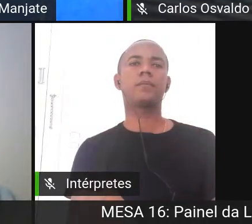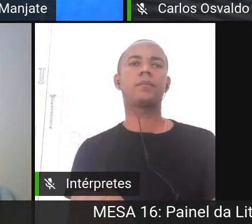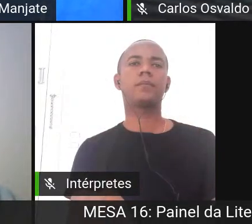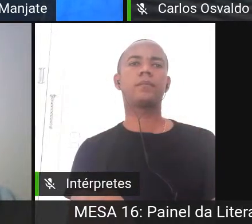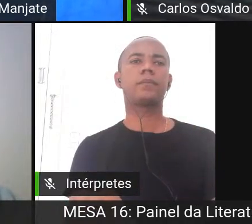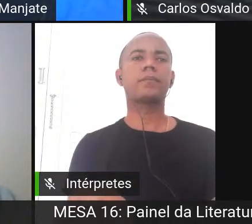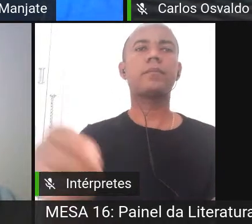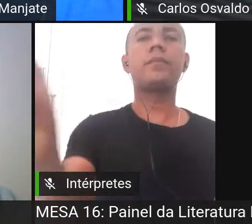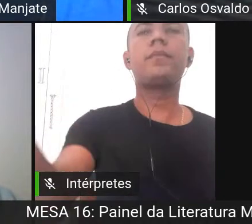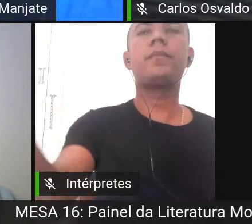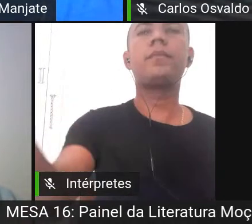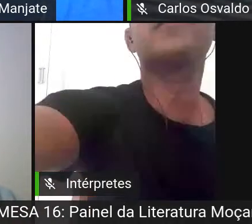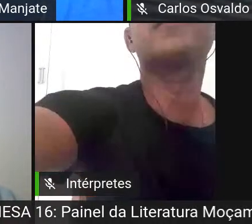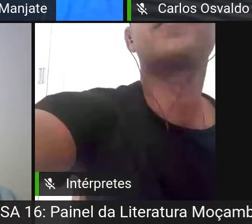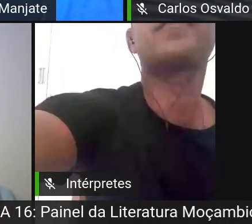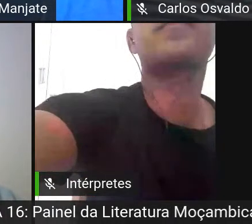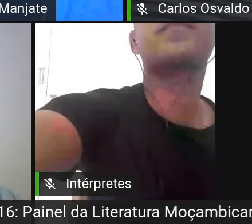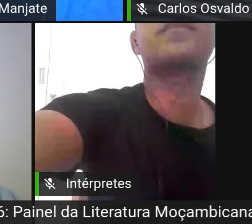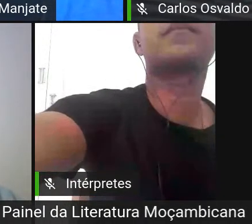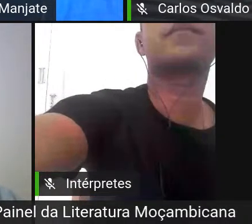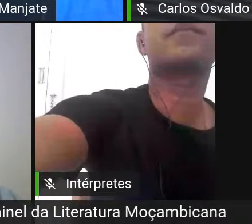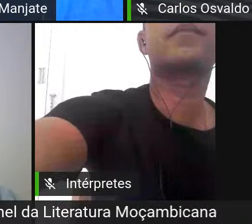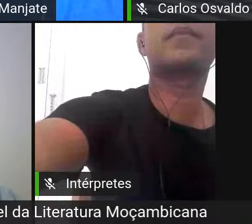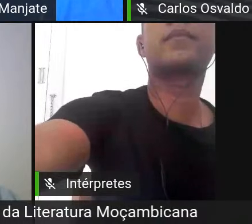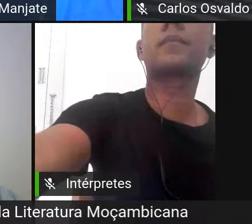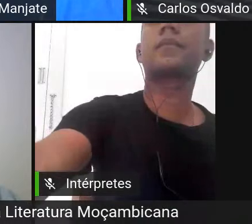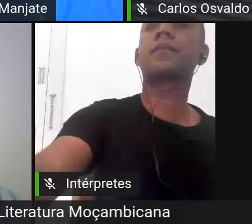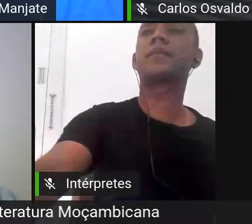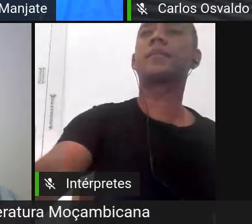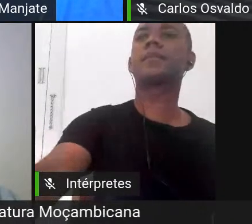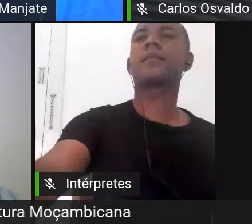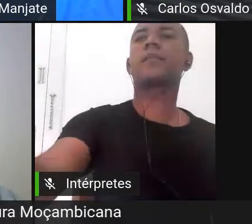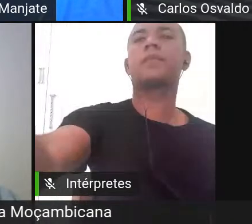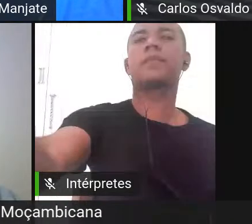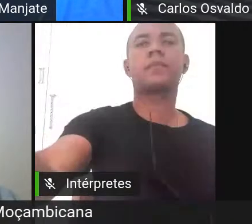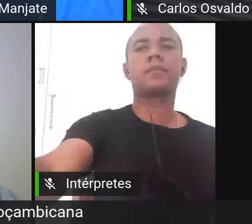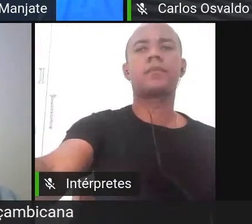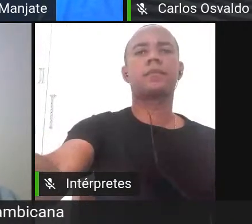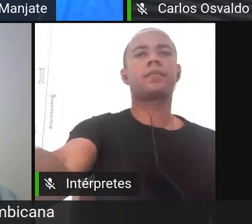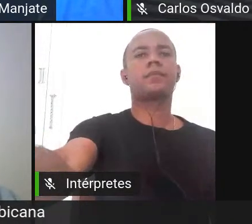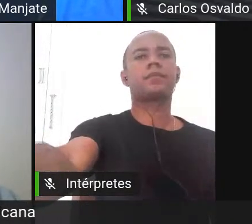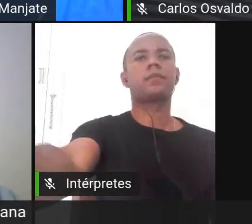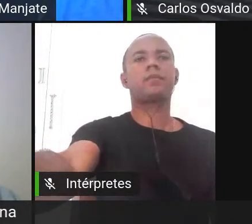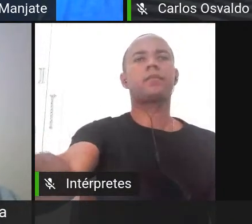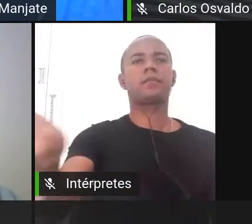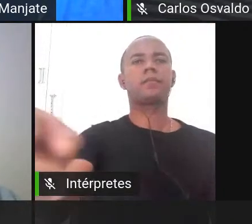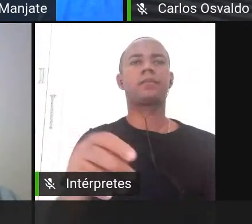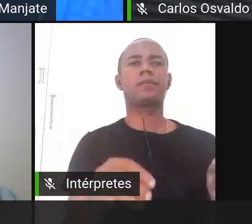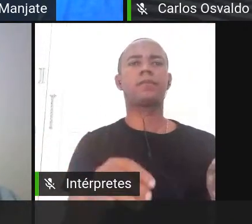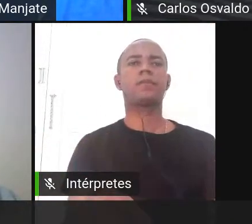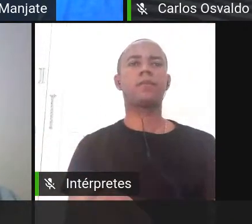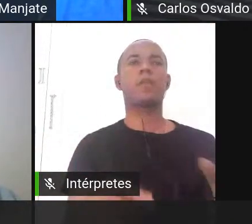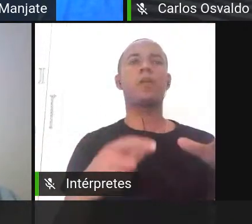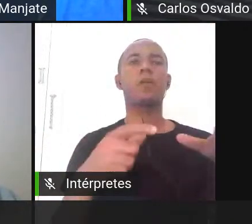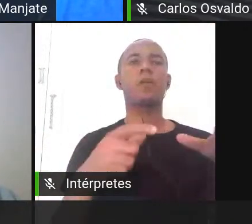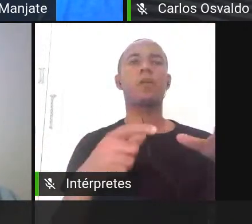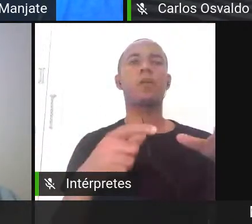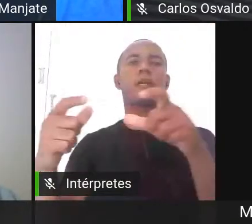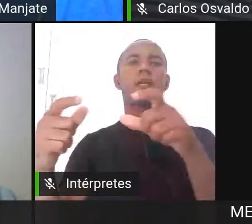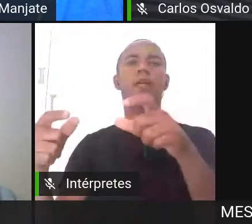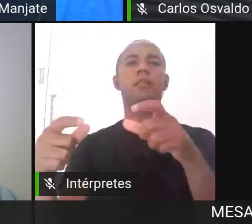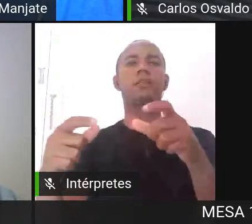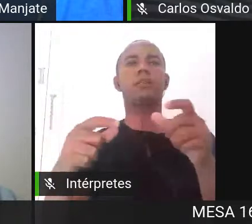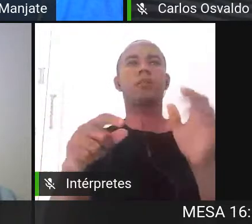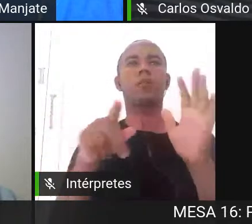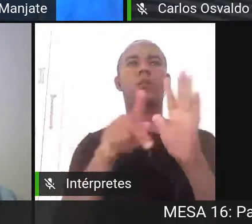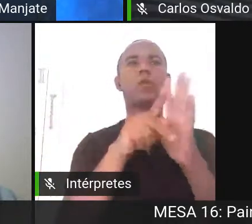deixem de lado aquilo que são os grandes lugares comuns, assim dizendo, da literatura que se vem produzindo